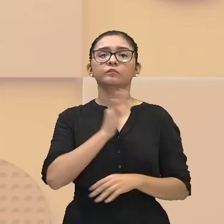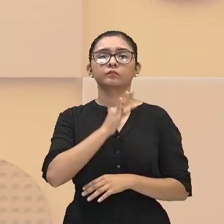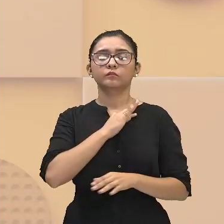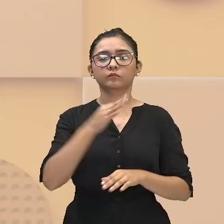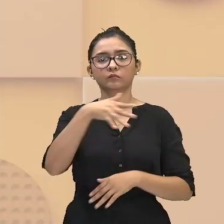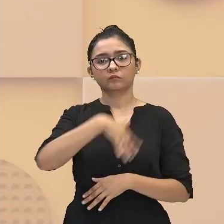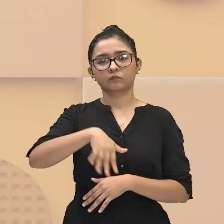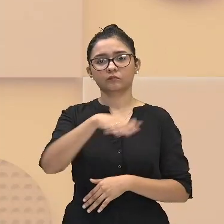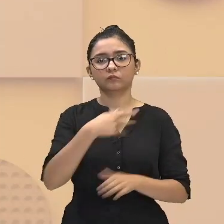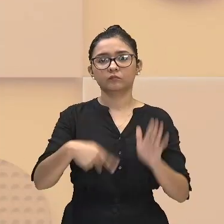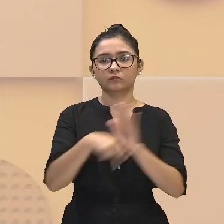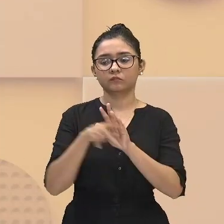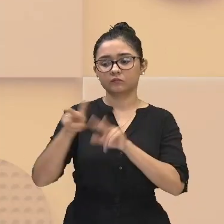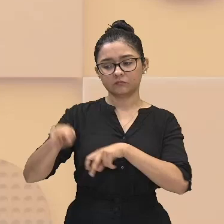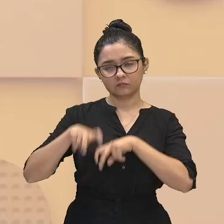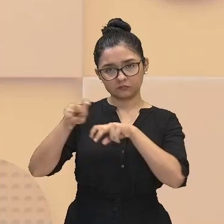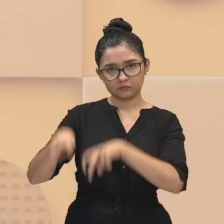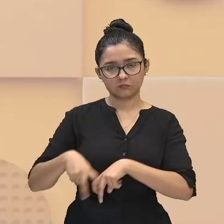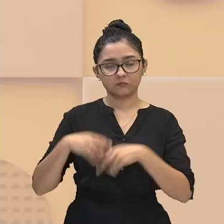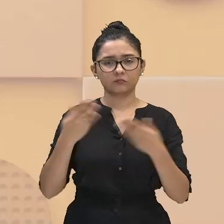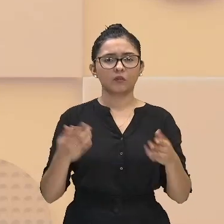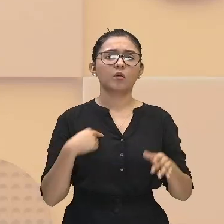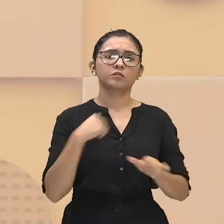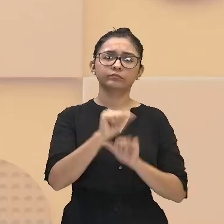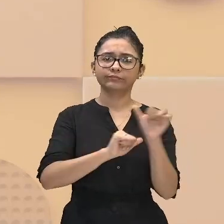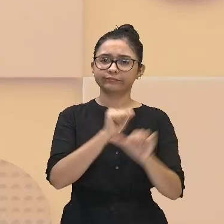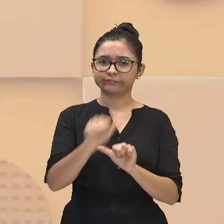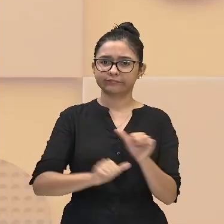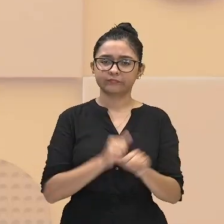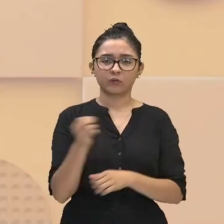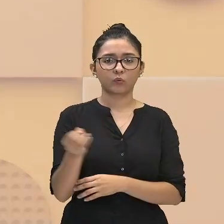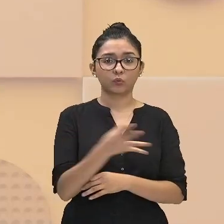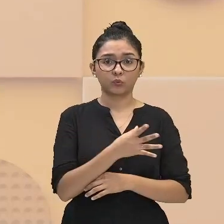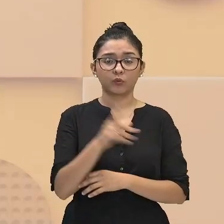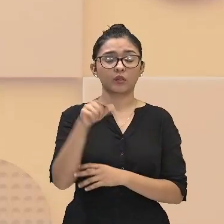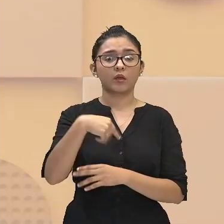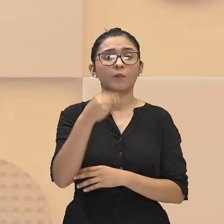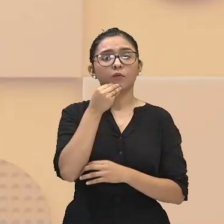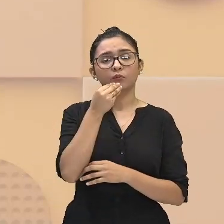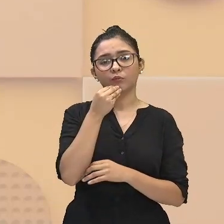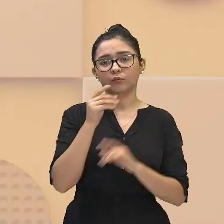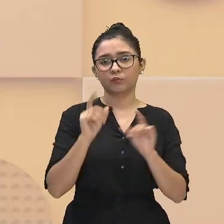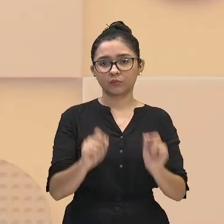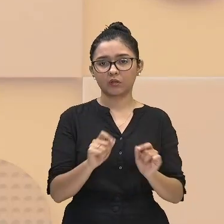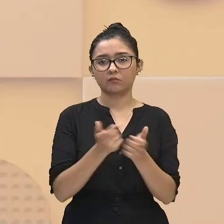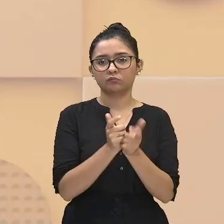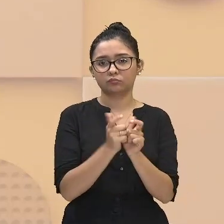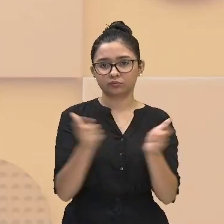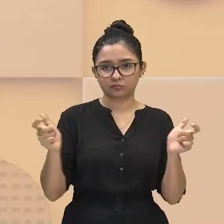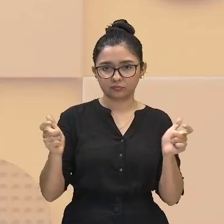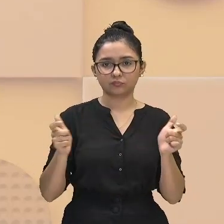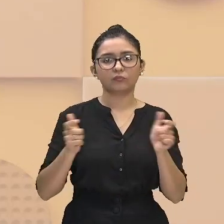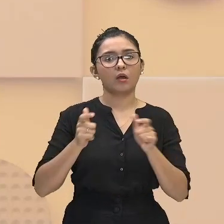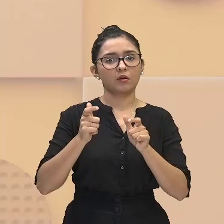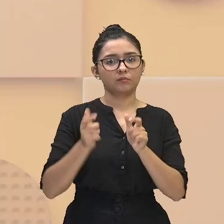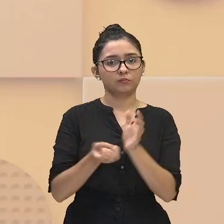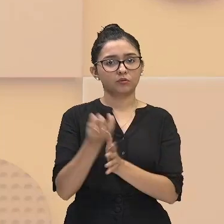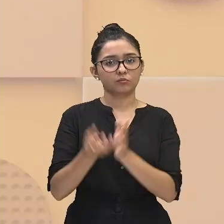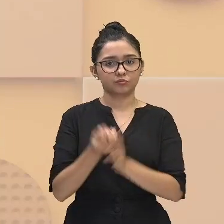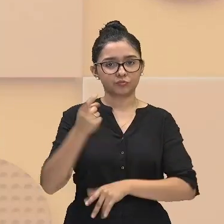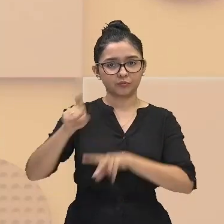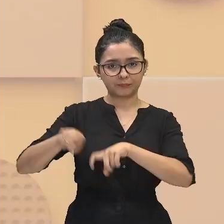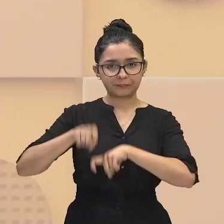da agricultura. Essas inovações vão proporcionar um aumento da produção